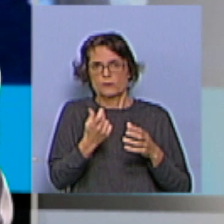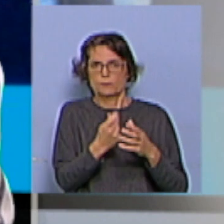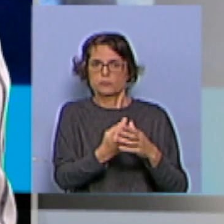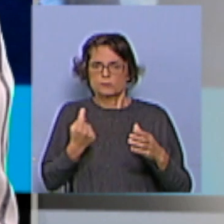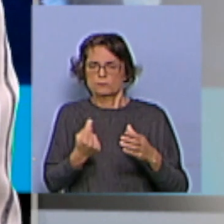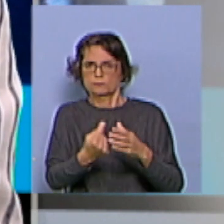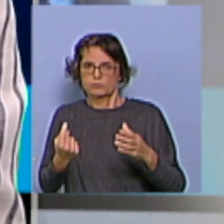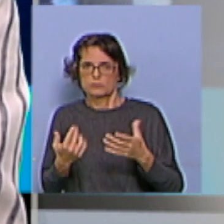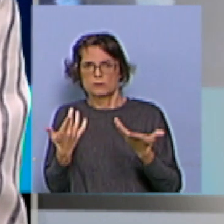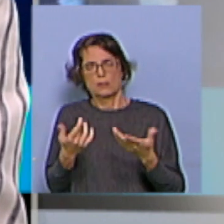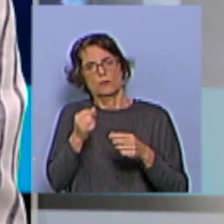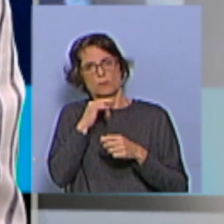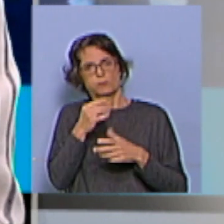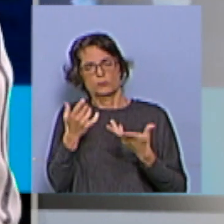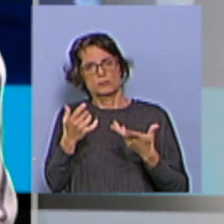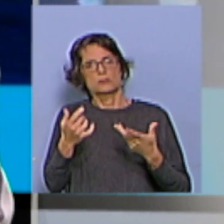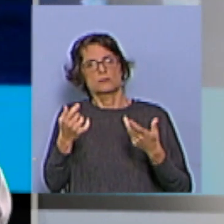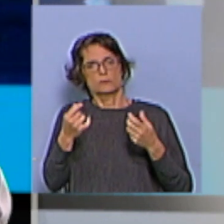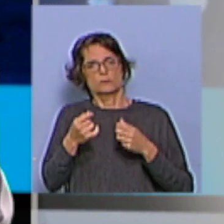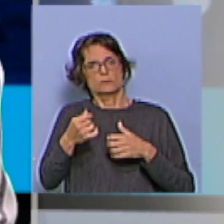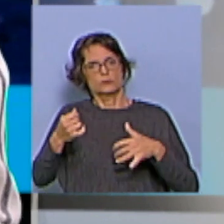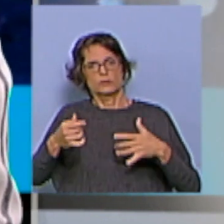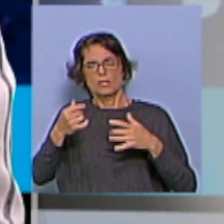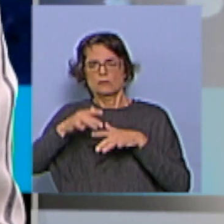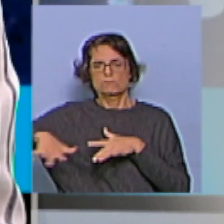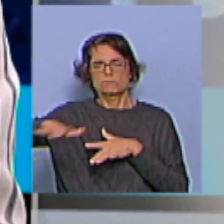na praça pública, levando o corpo de Cristo, que é a principal